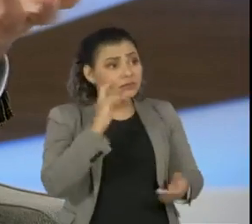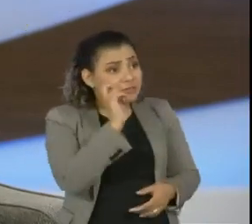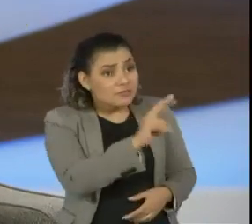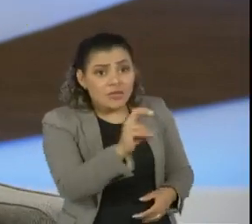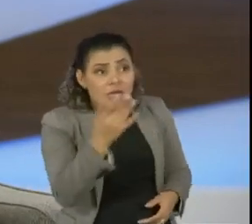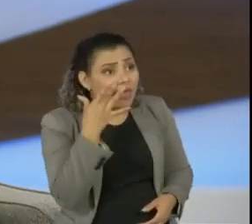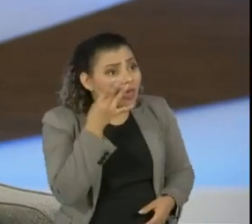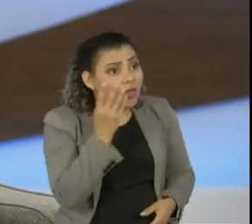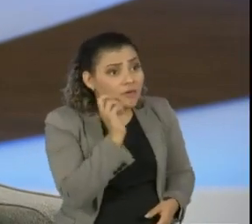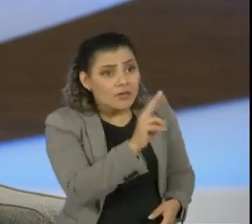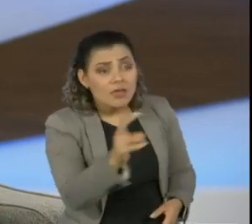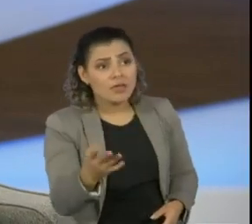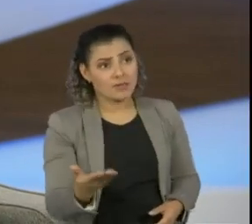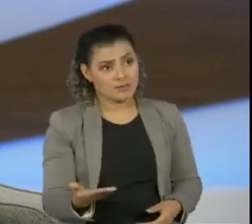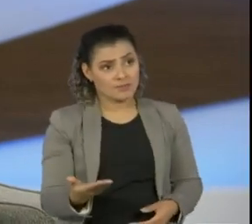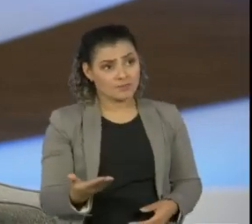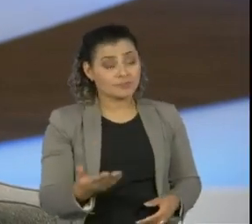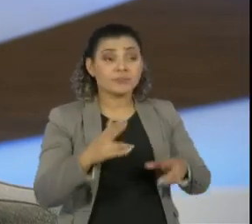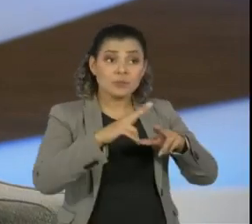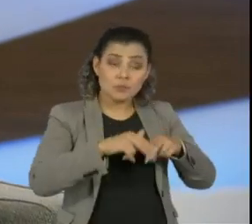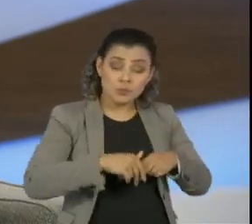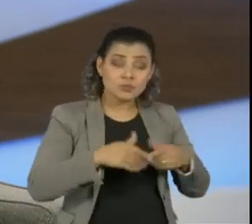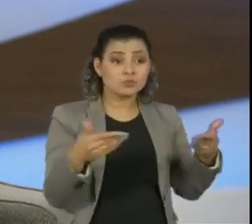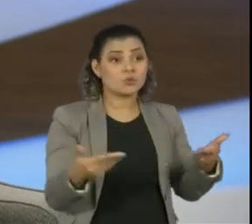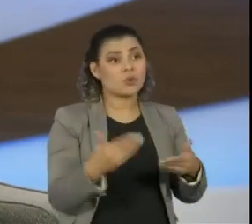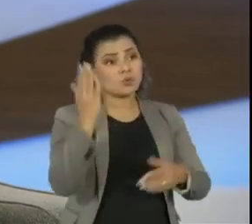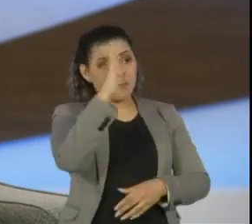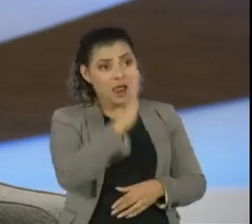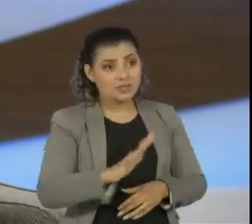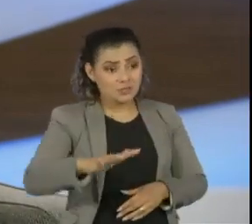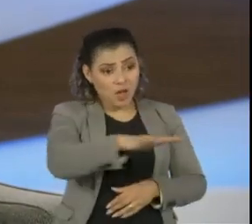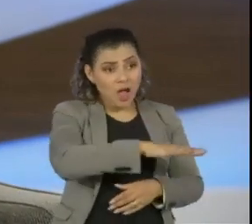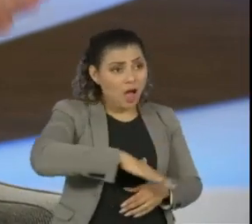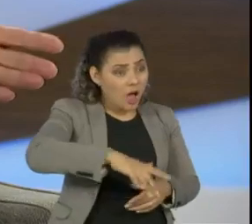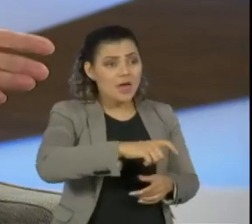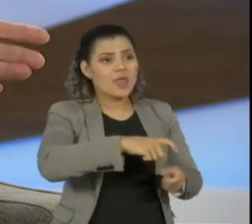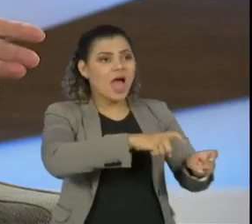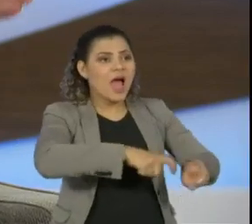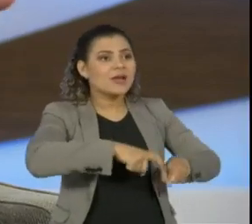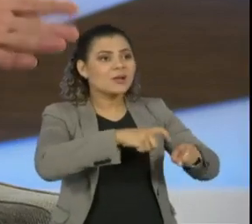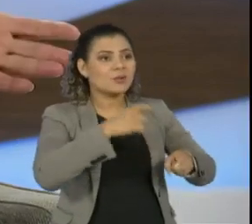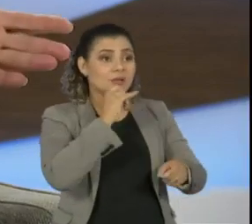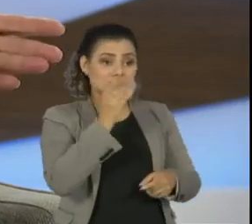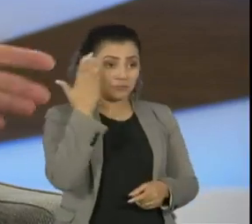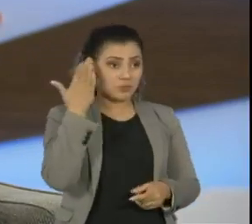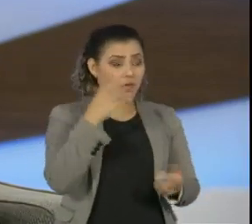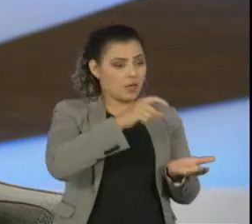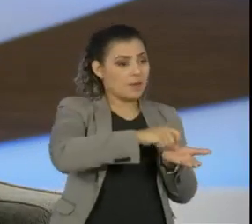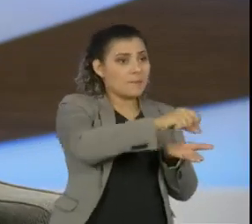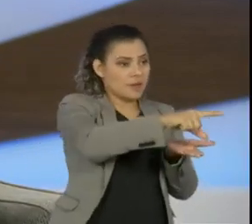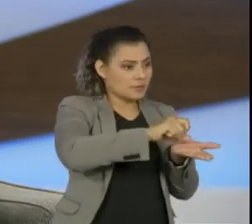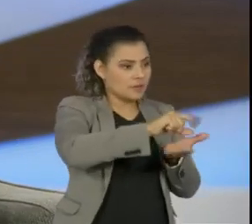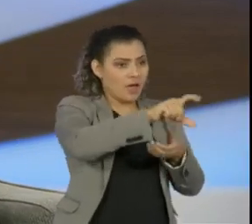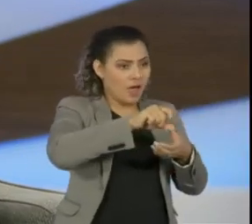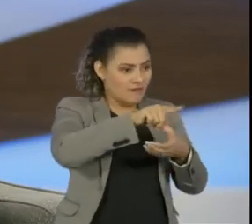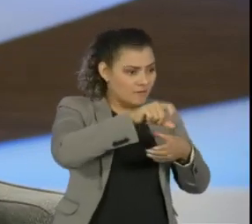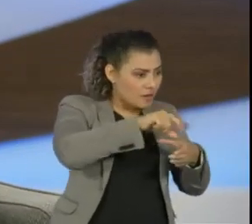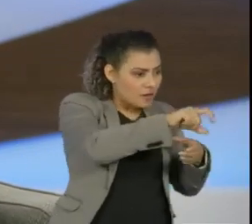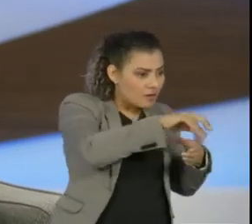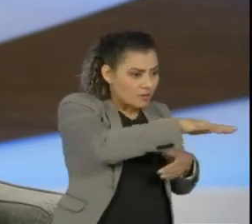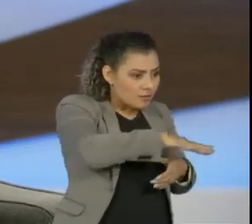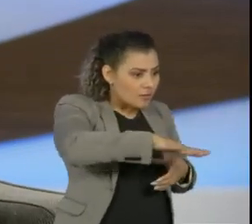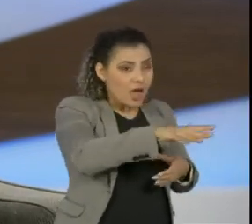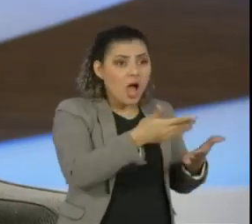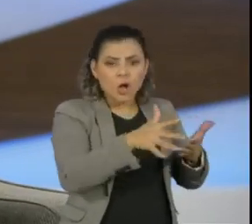olhar quer dizer a fronteira agrícola do brasil está se você plantava coisas de uma área que você hoje está